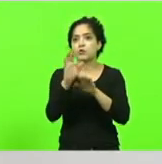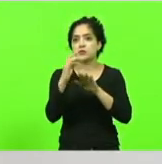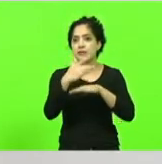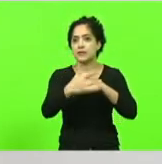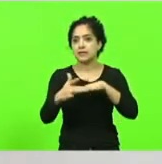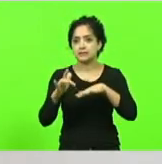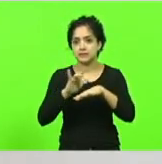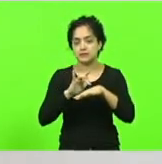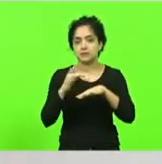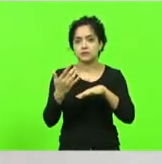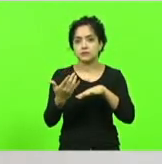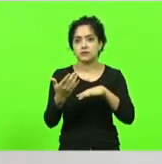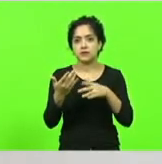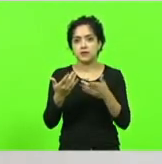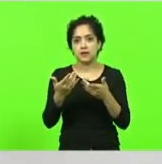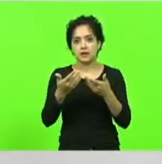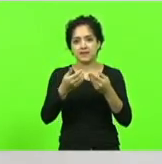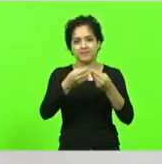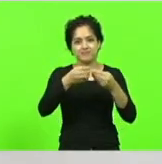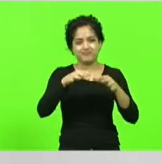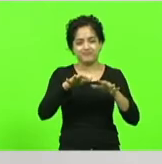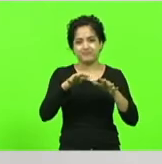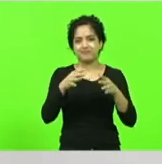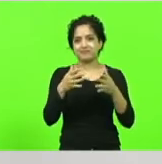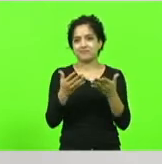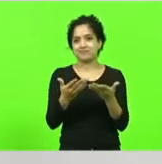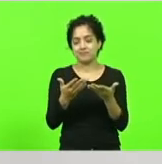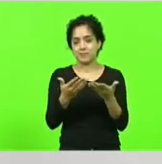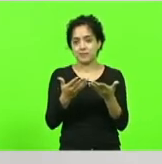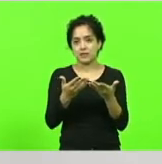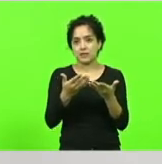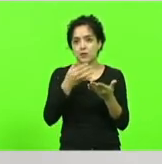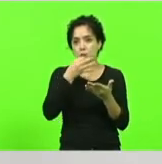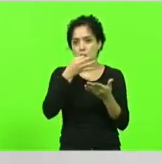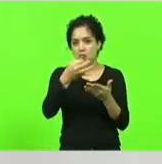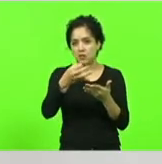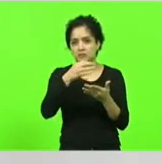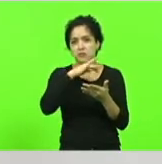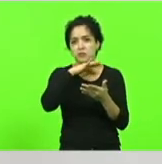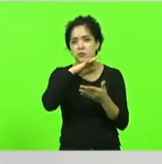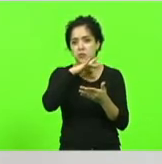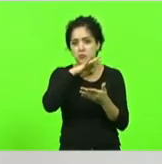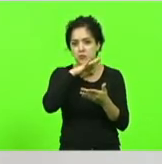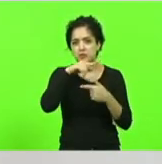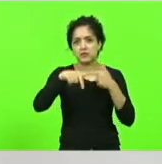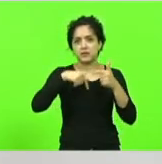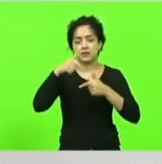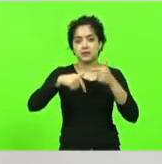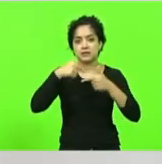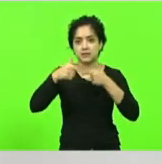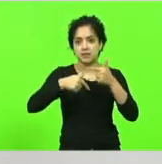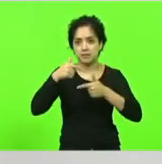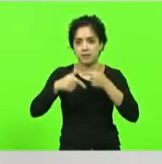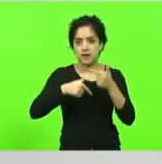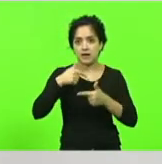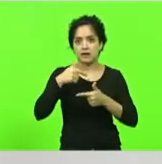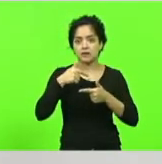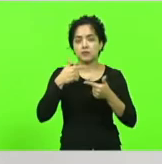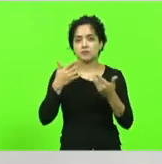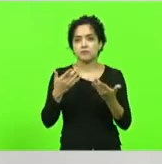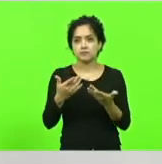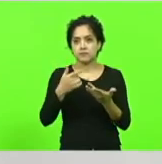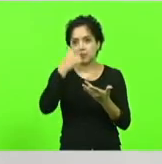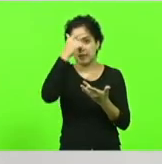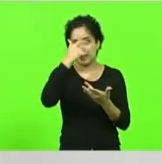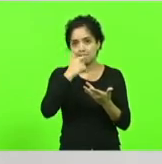lixo, aquela pouca vergonha, aquele serviço porco, serviço de gente relaxada, a cara